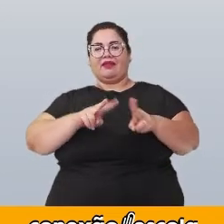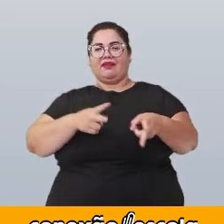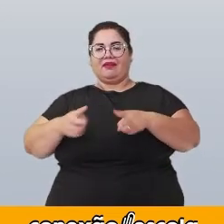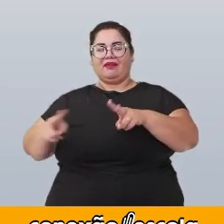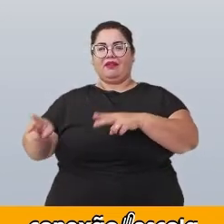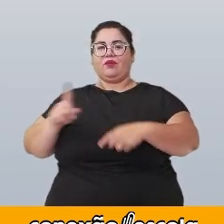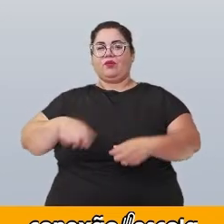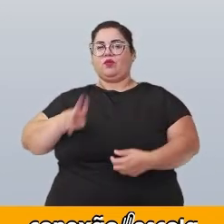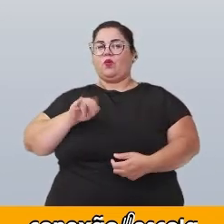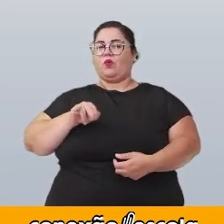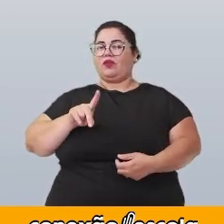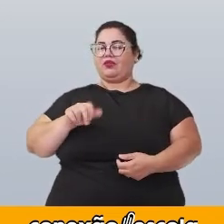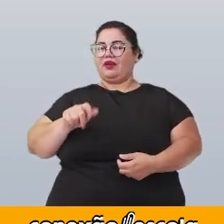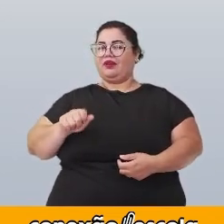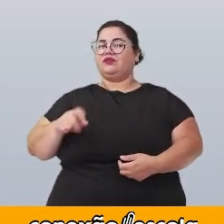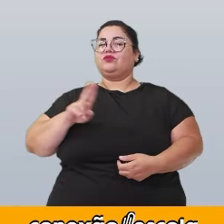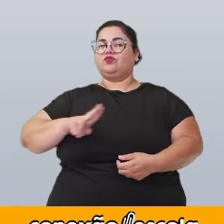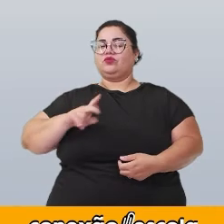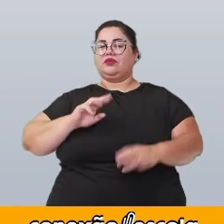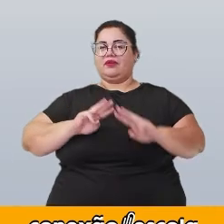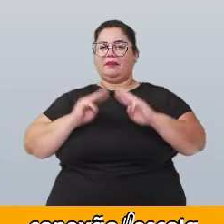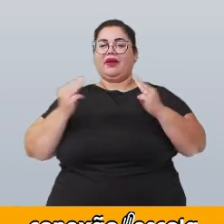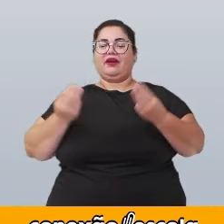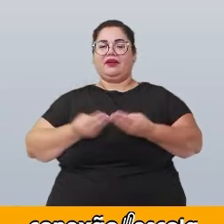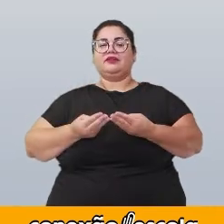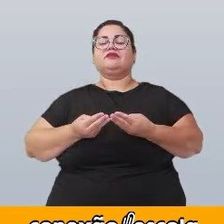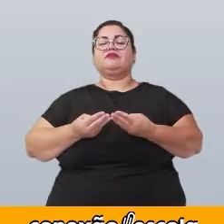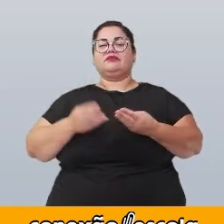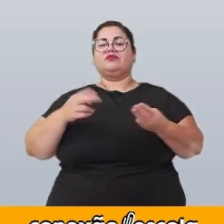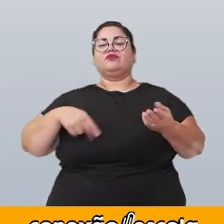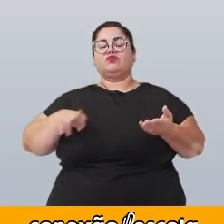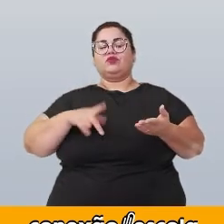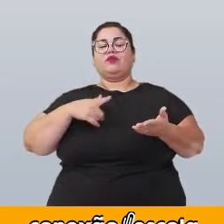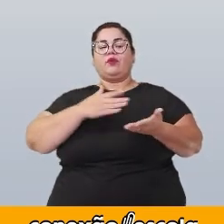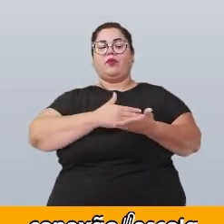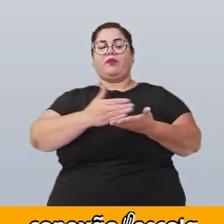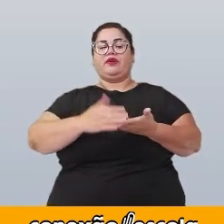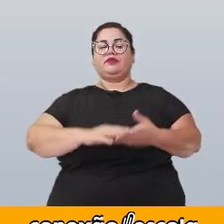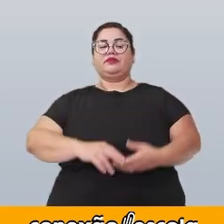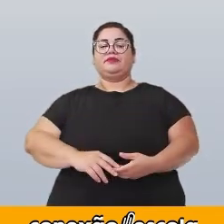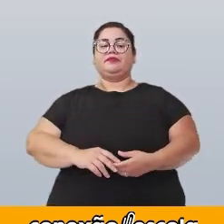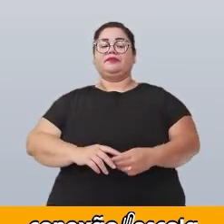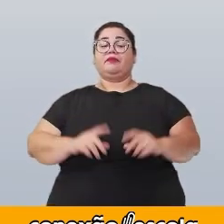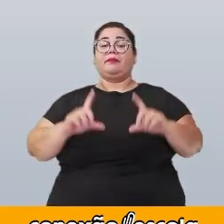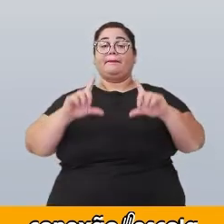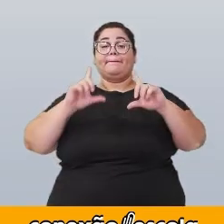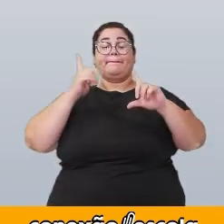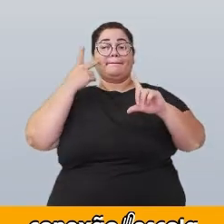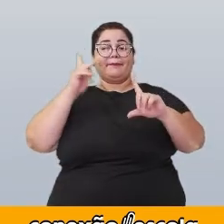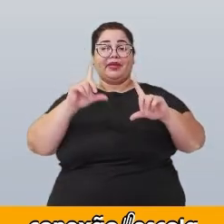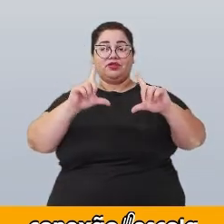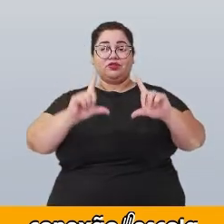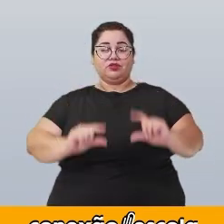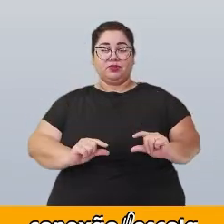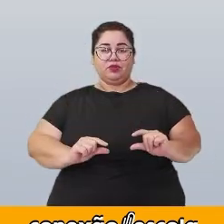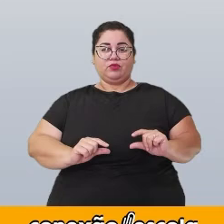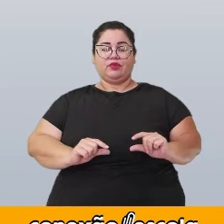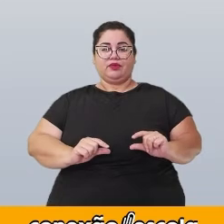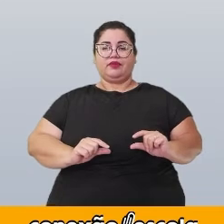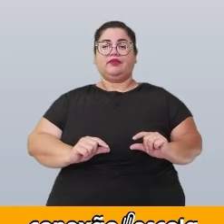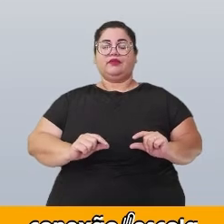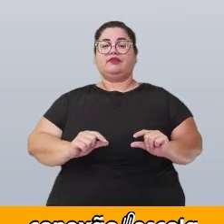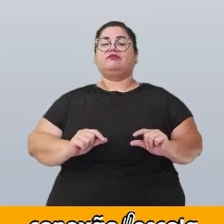conversões das unidades de medida de massa, nós vamos para diminuir